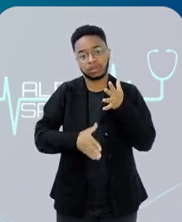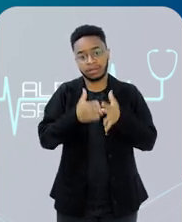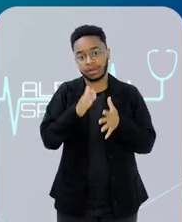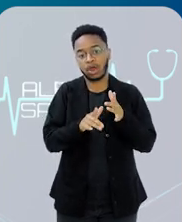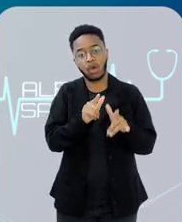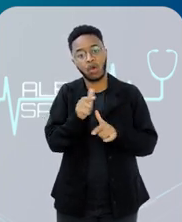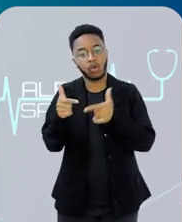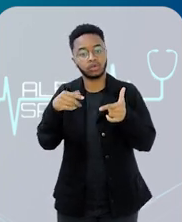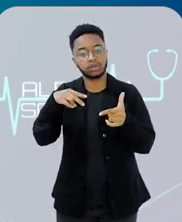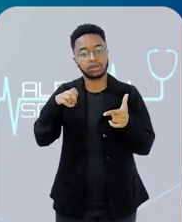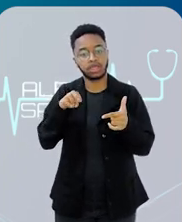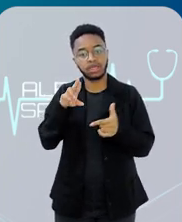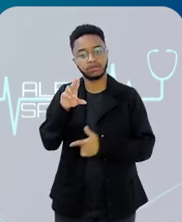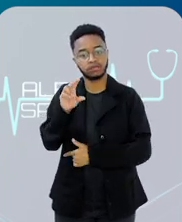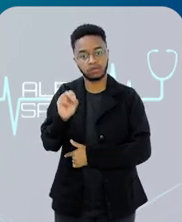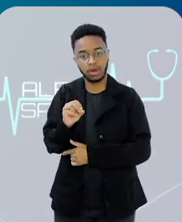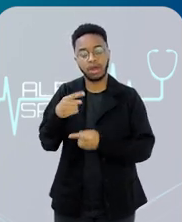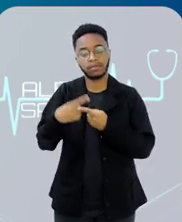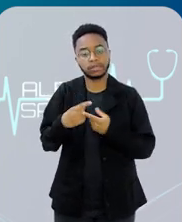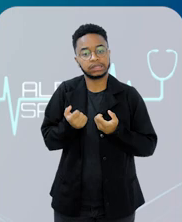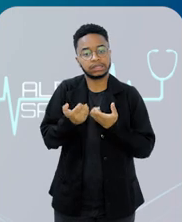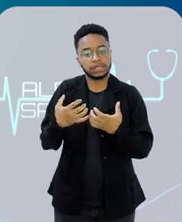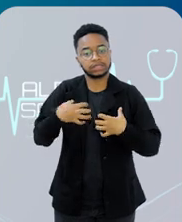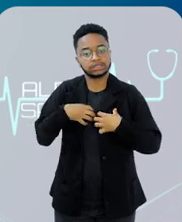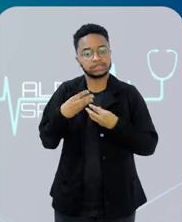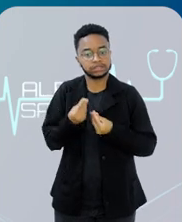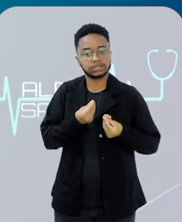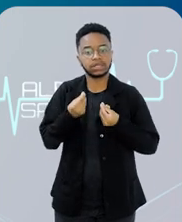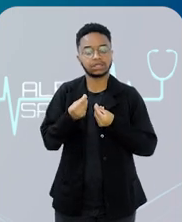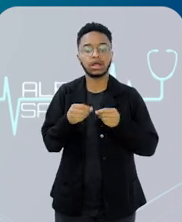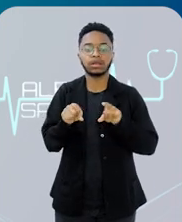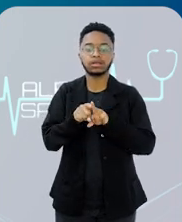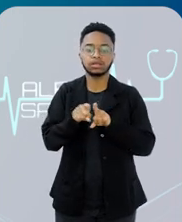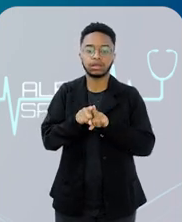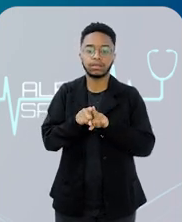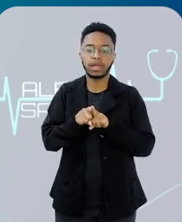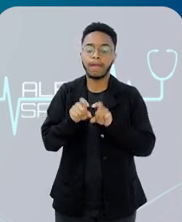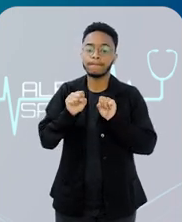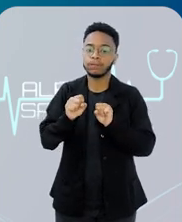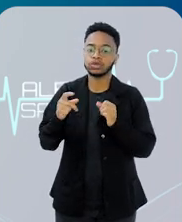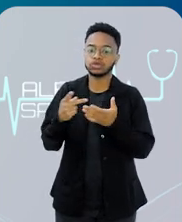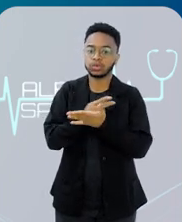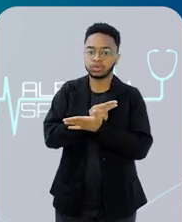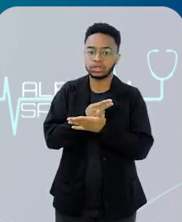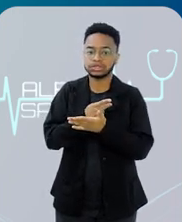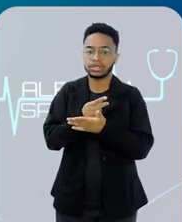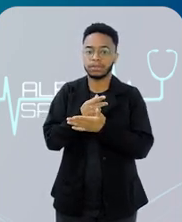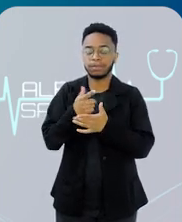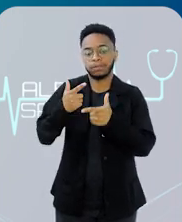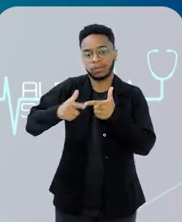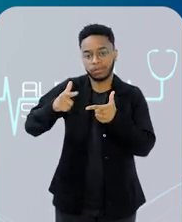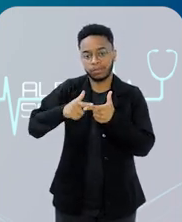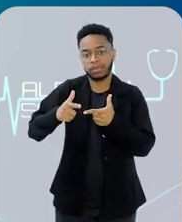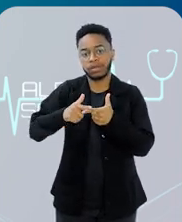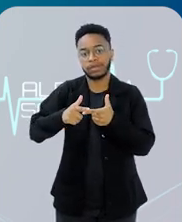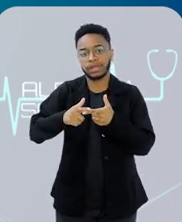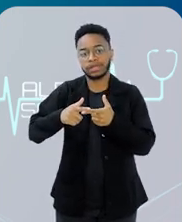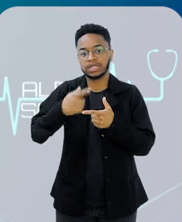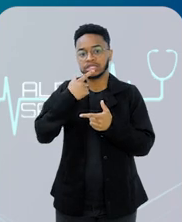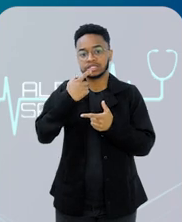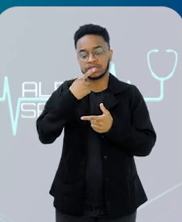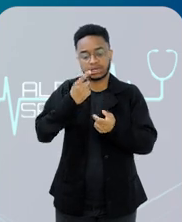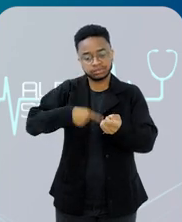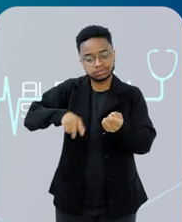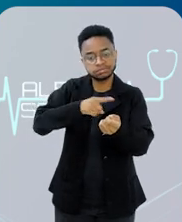lesar os pequenos nervos que dão a sensibilidade a essa área, trazendo tanto repercussões vasculares quanto repercussões